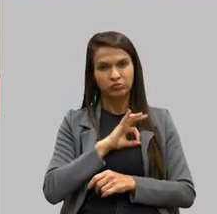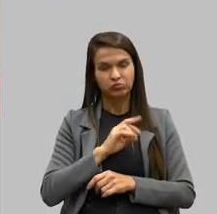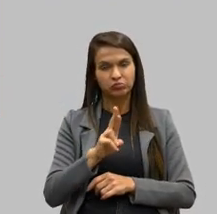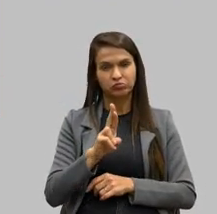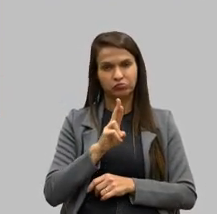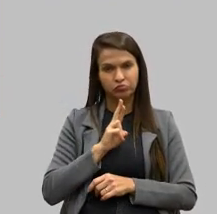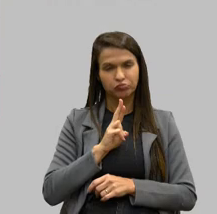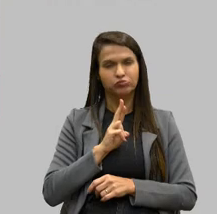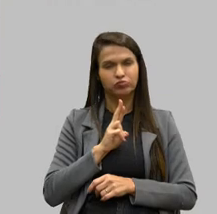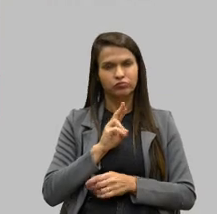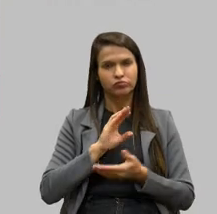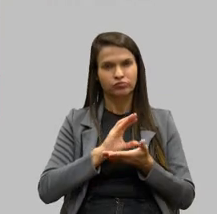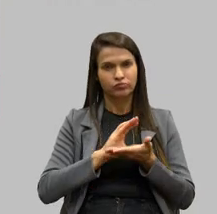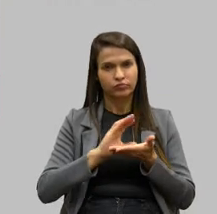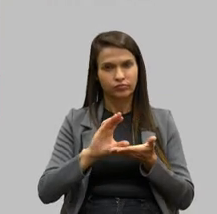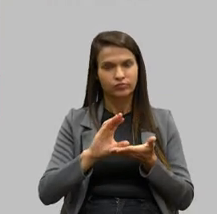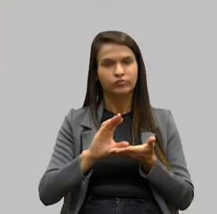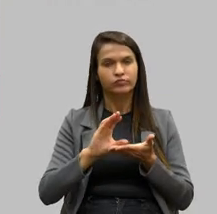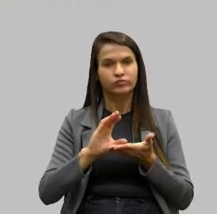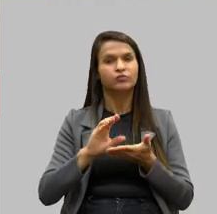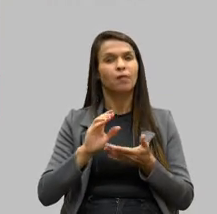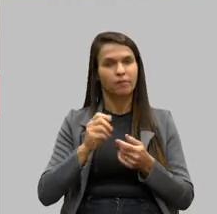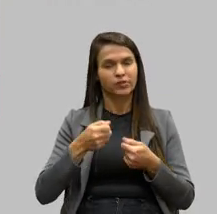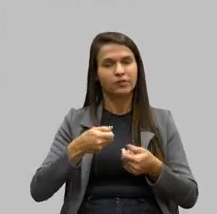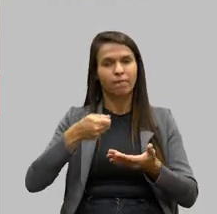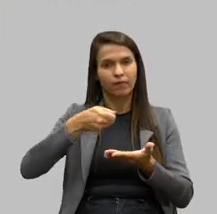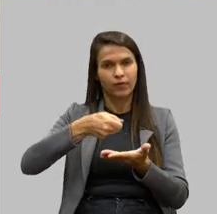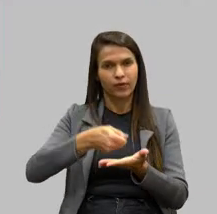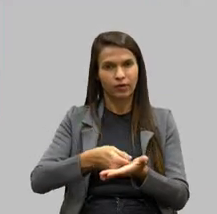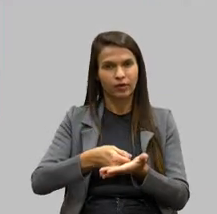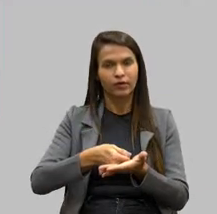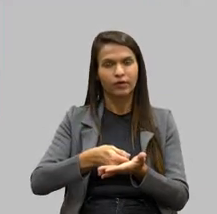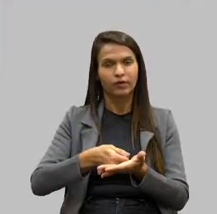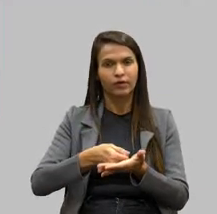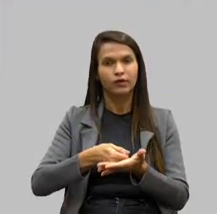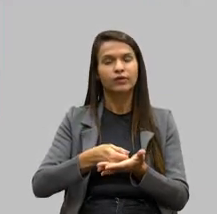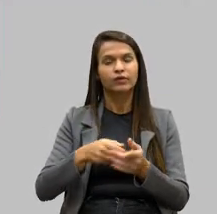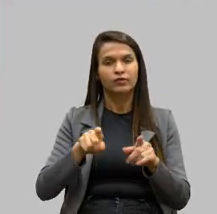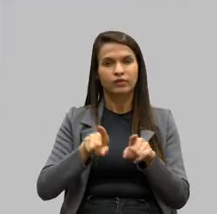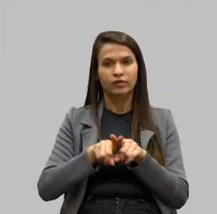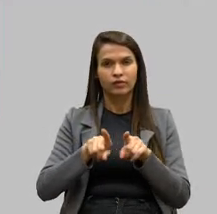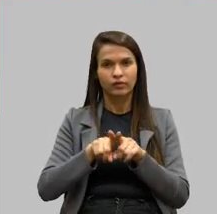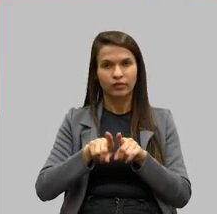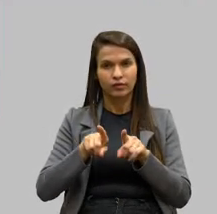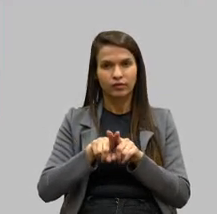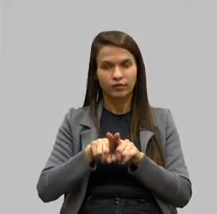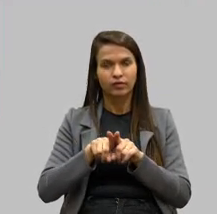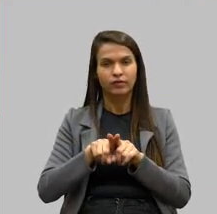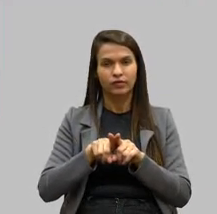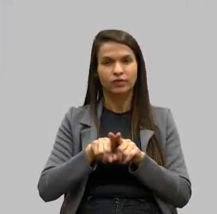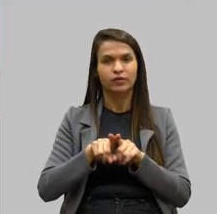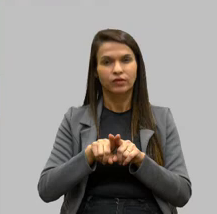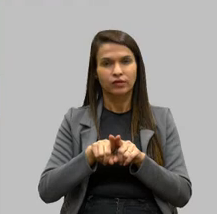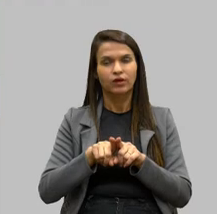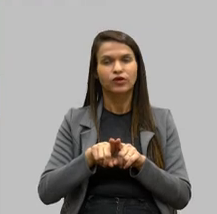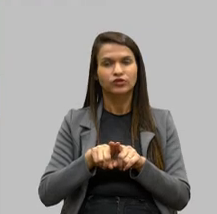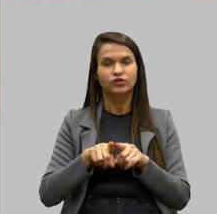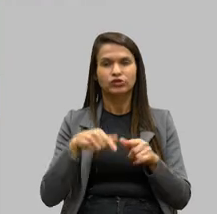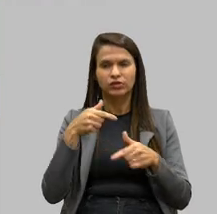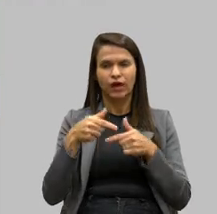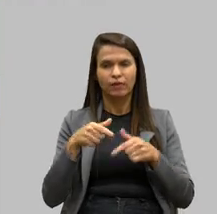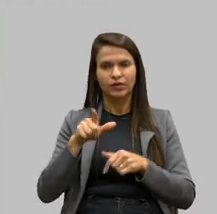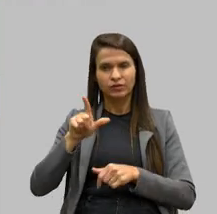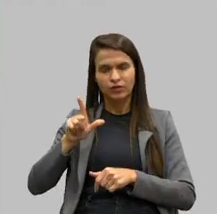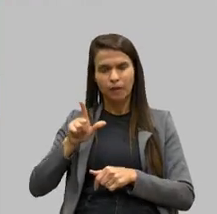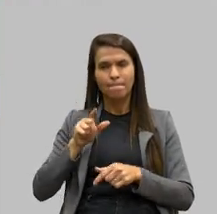que são recursos que estão de restos a pagar e que são também de exercícios anteriores. mas eu